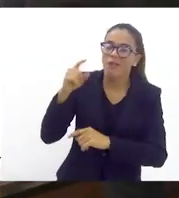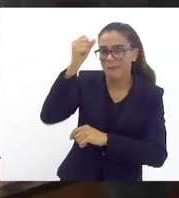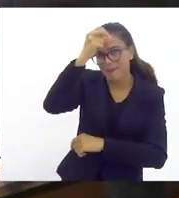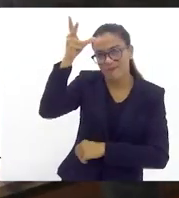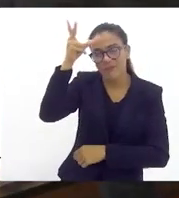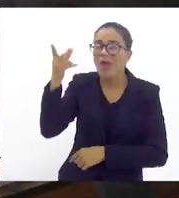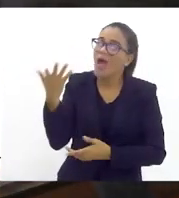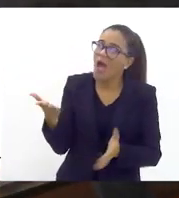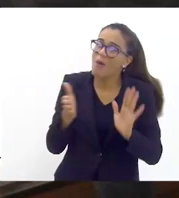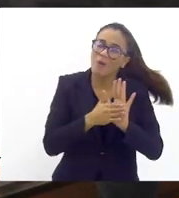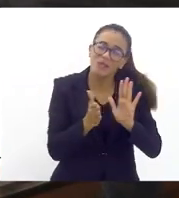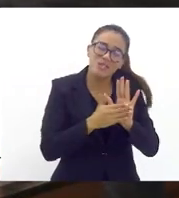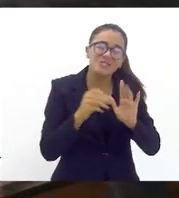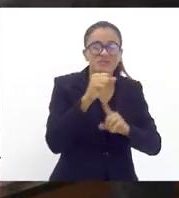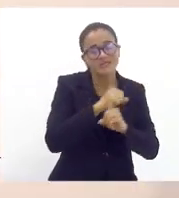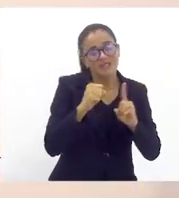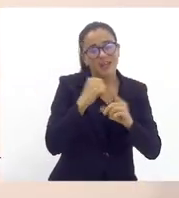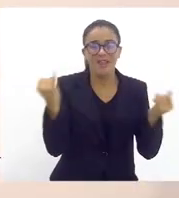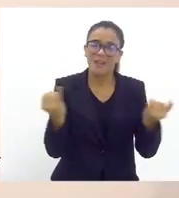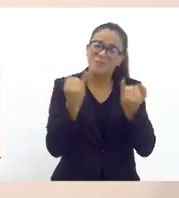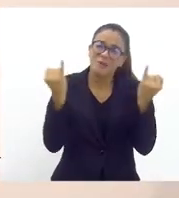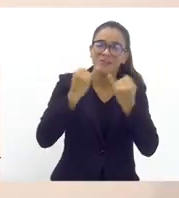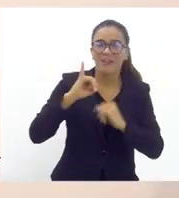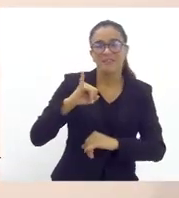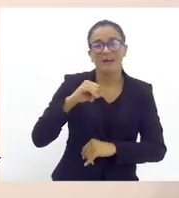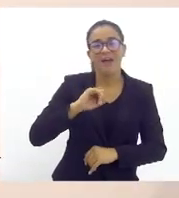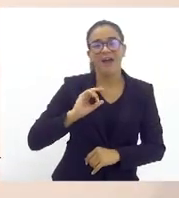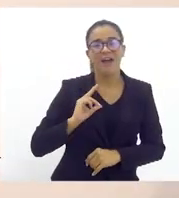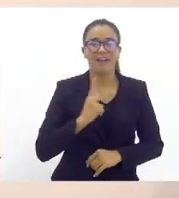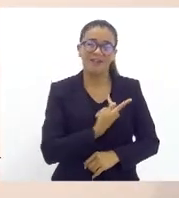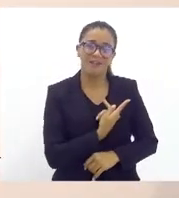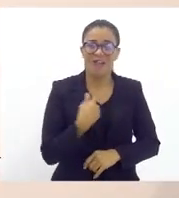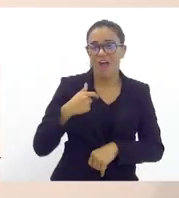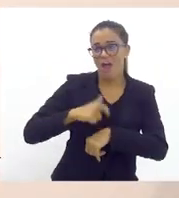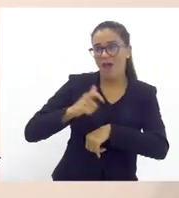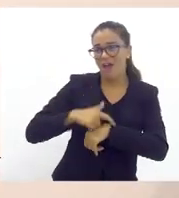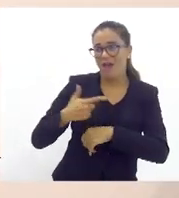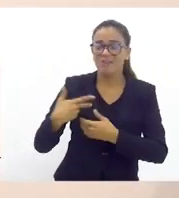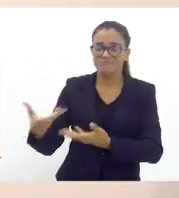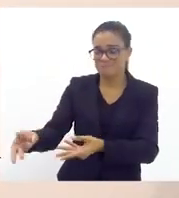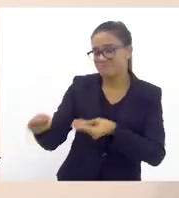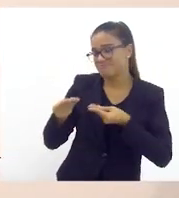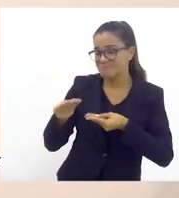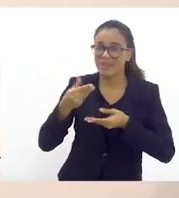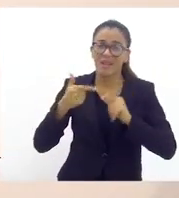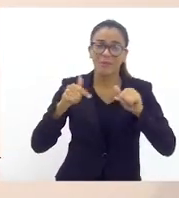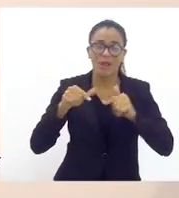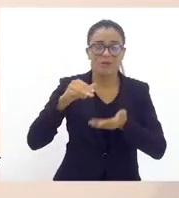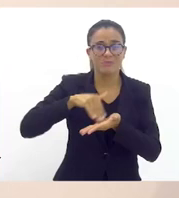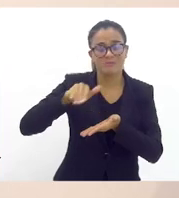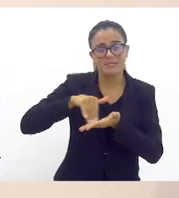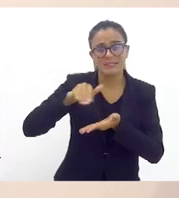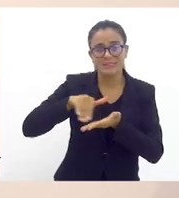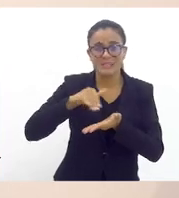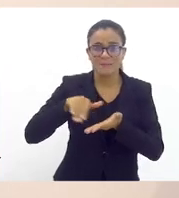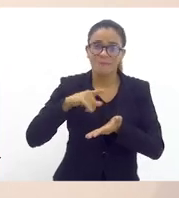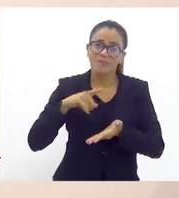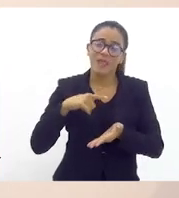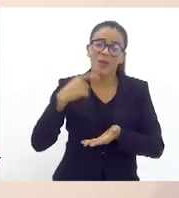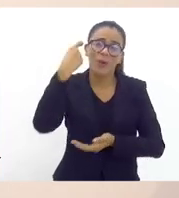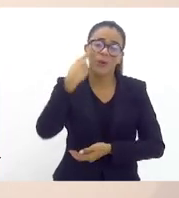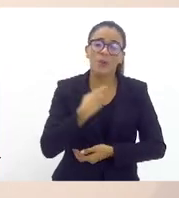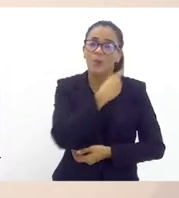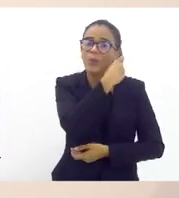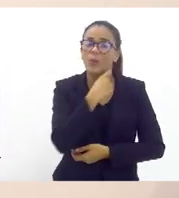projeto social importante, onde a travesti recebe, na hora que vem para trabalhar como recepcionista, recebe uma lâmina de